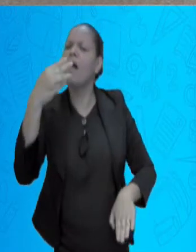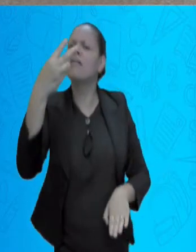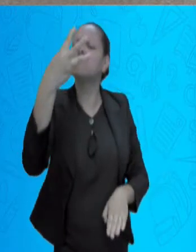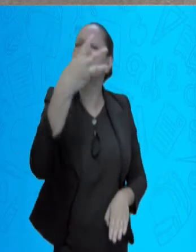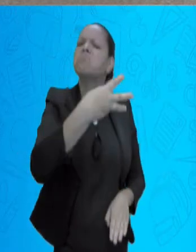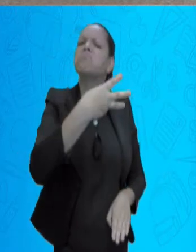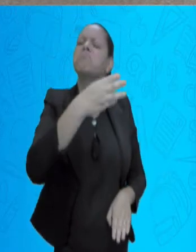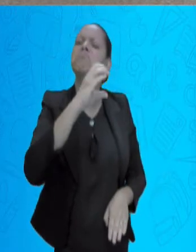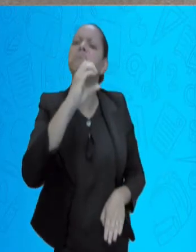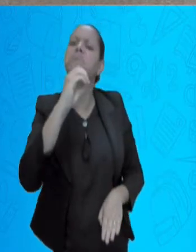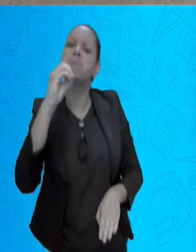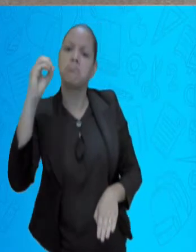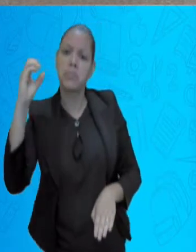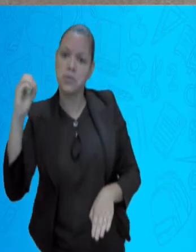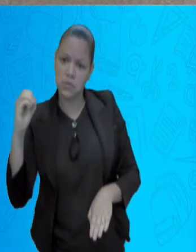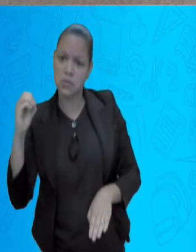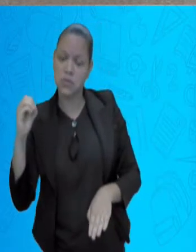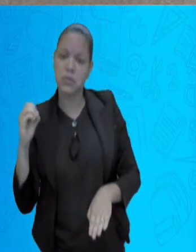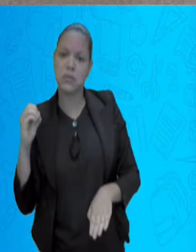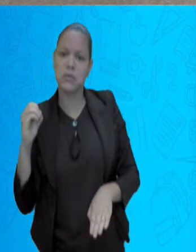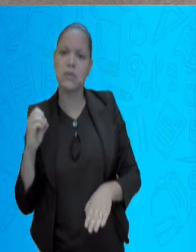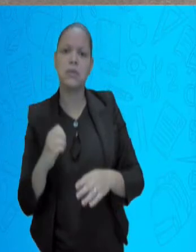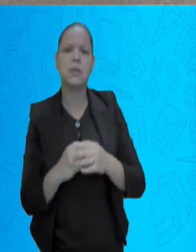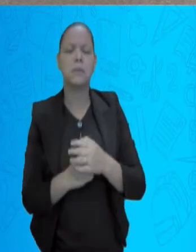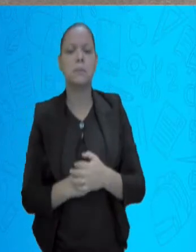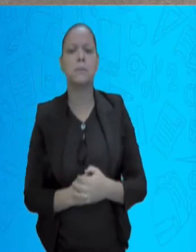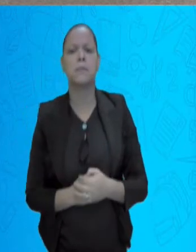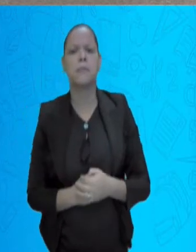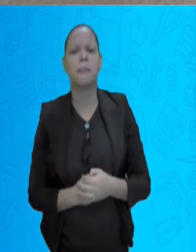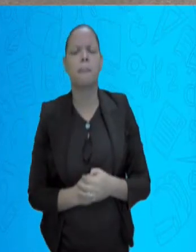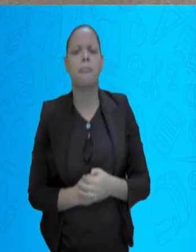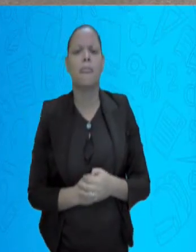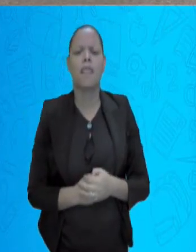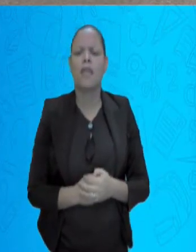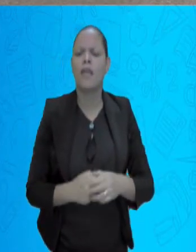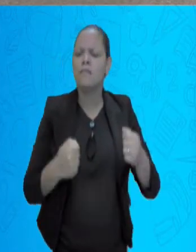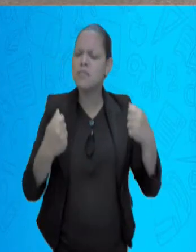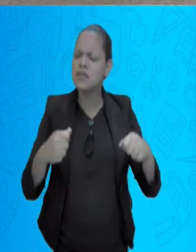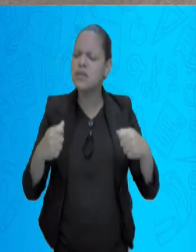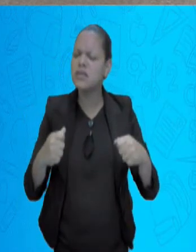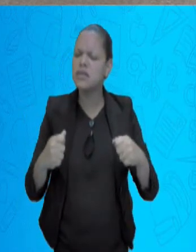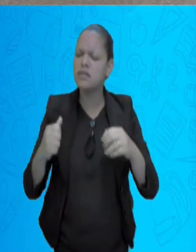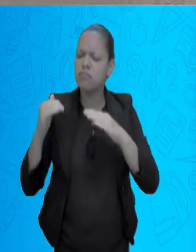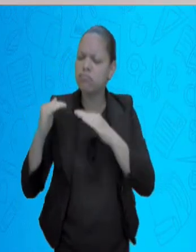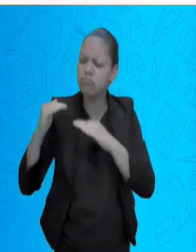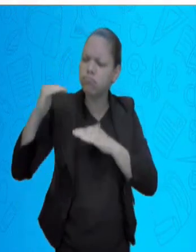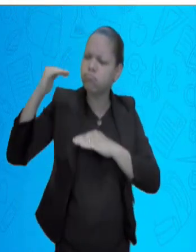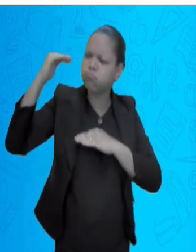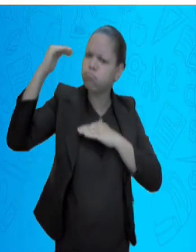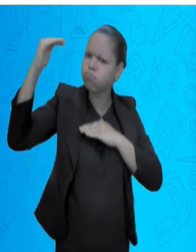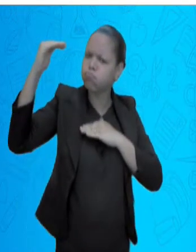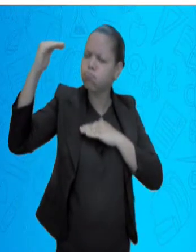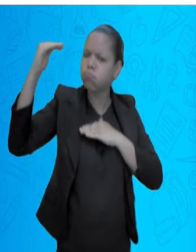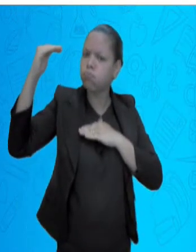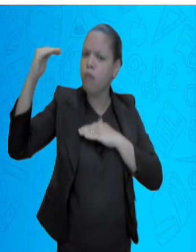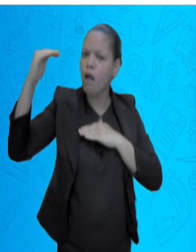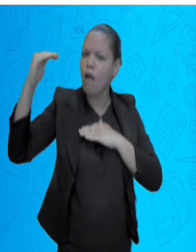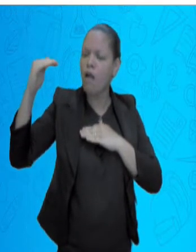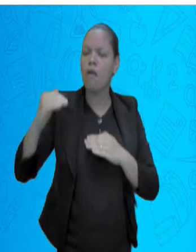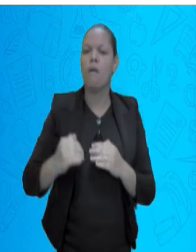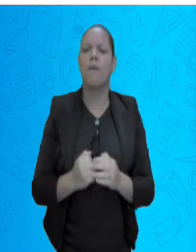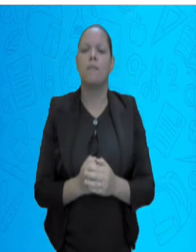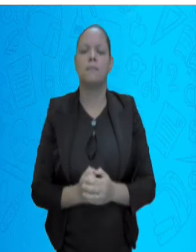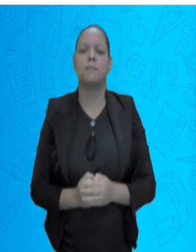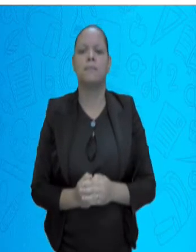uma maior quantidade de instrumentos. Vamos ler o slide para a gente compreender melhor? Uma orquestra